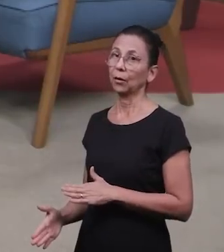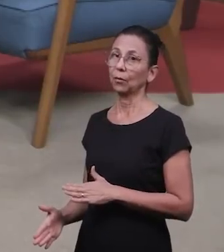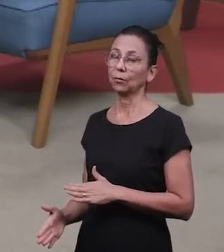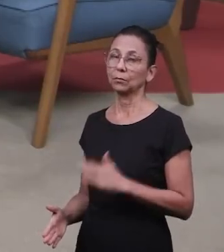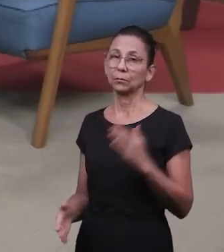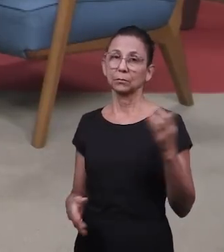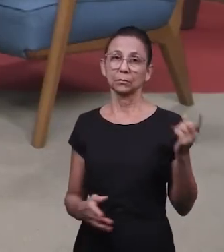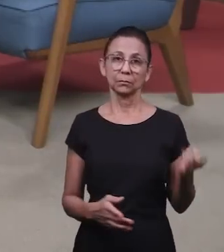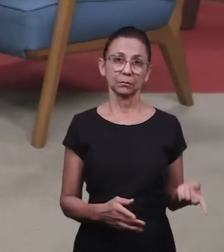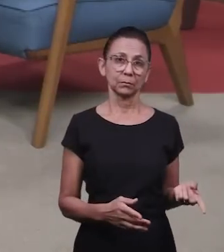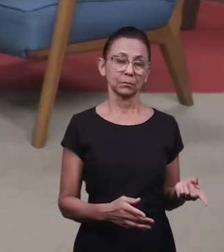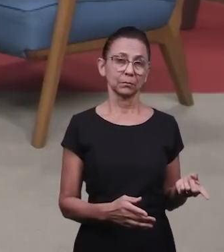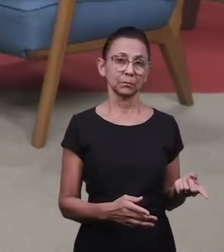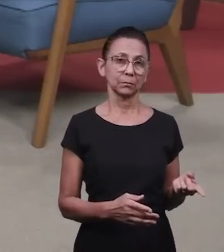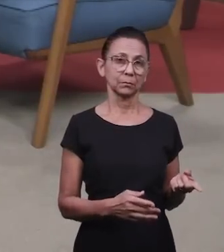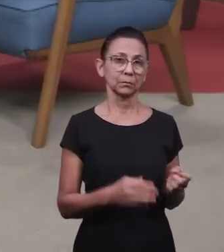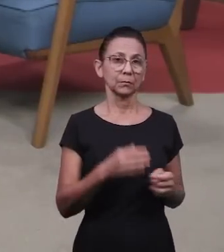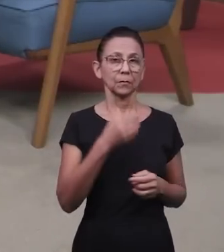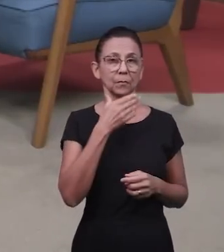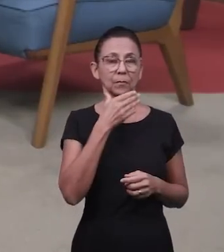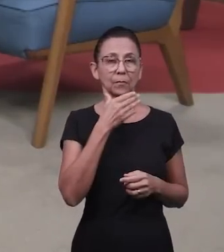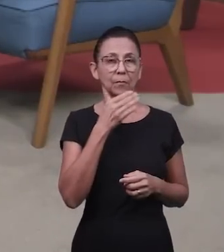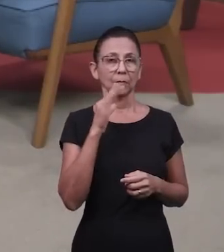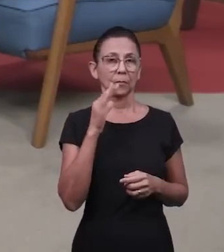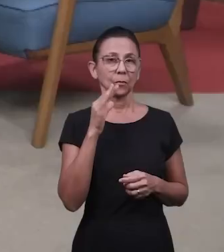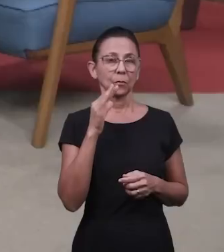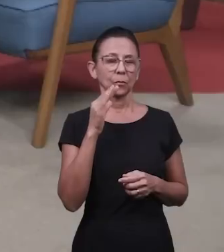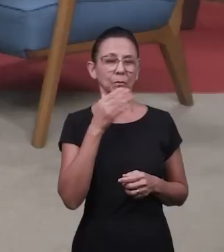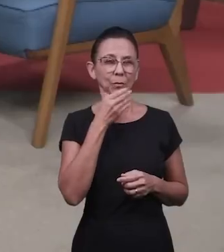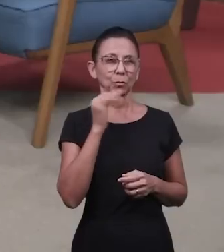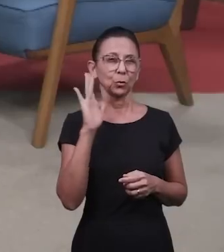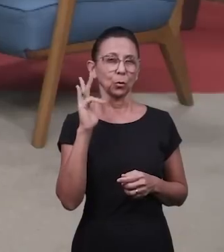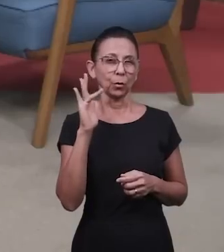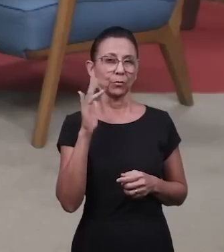seja, Jesus o noivo, a igreja noiva.